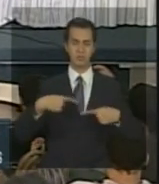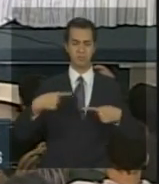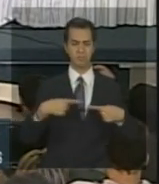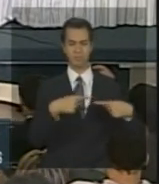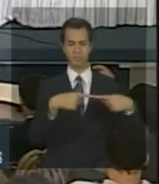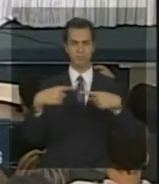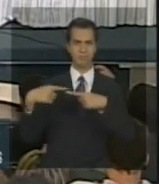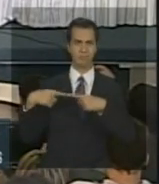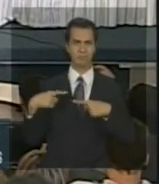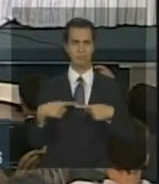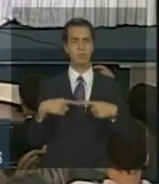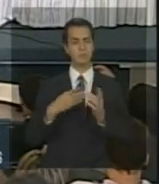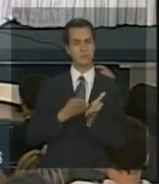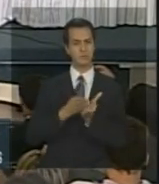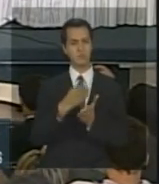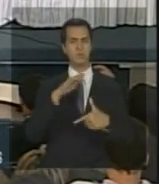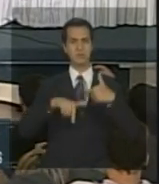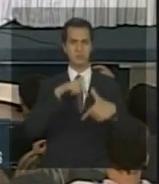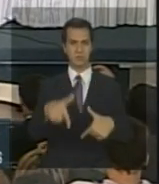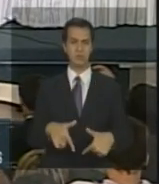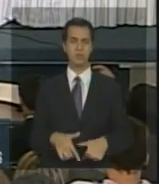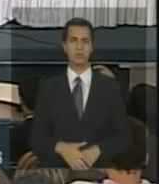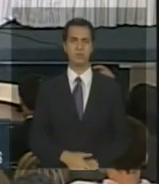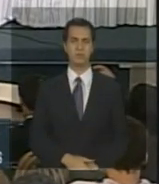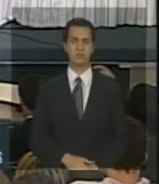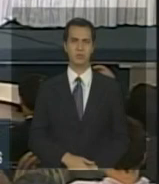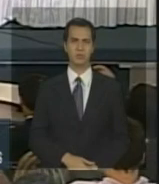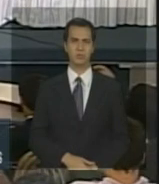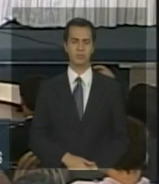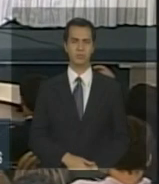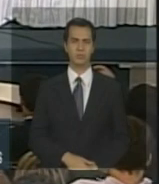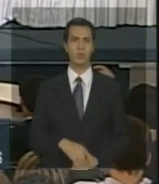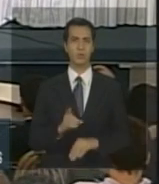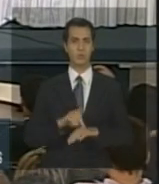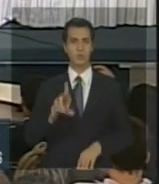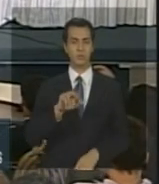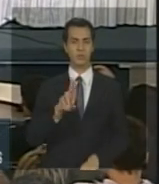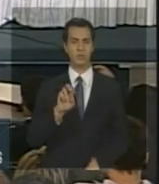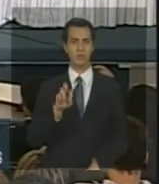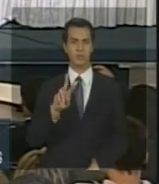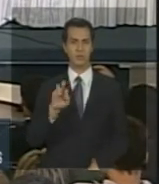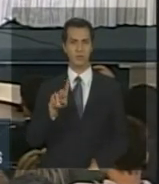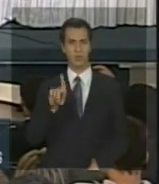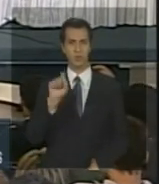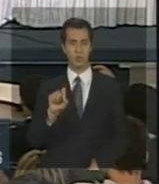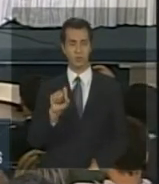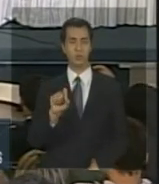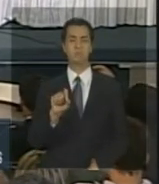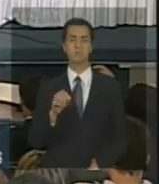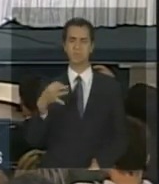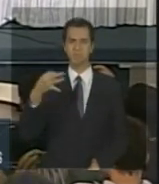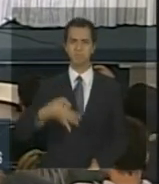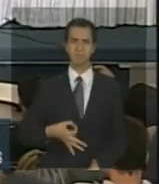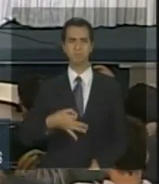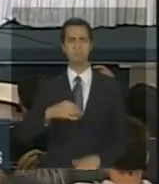várias questões trazidas pelo doutor Everaldo e também, enfim,